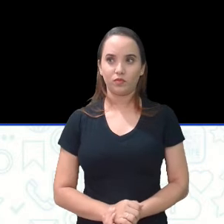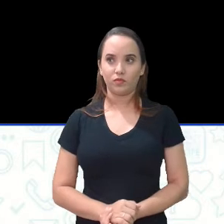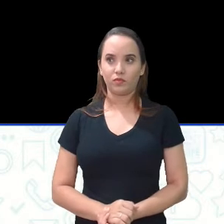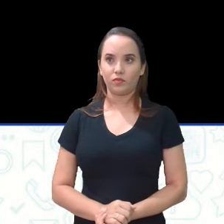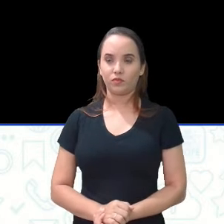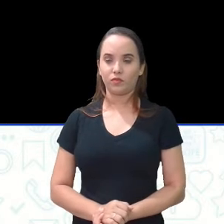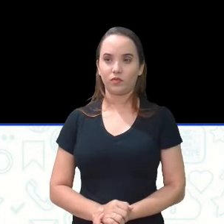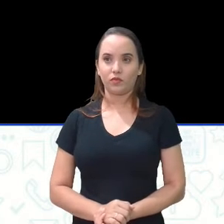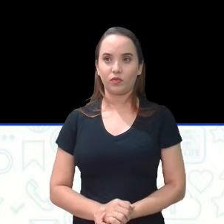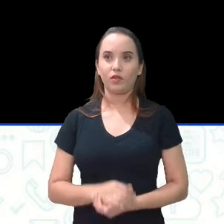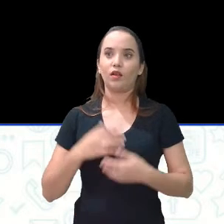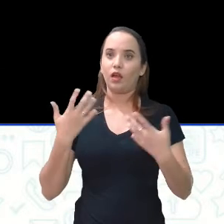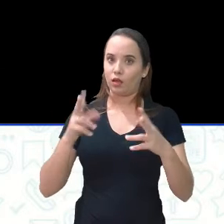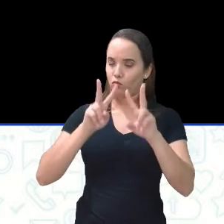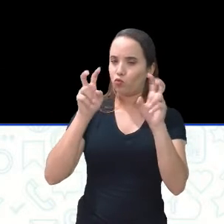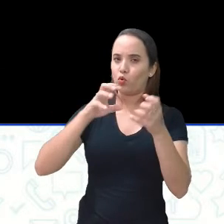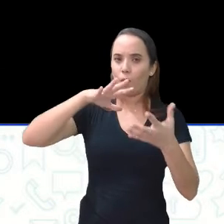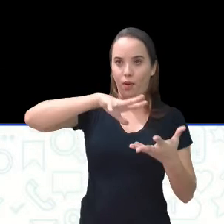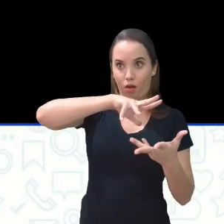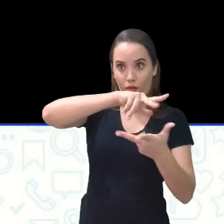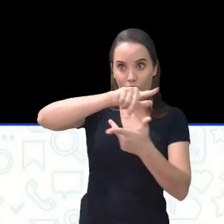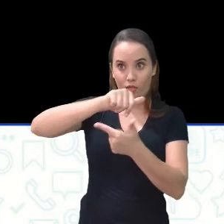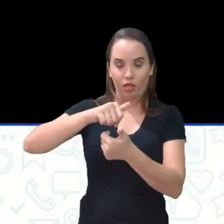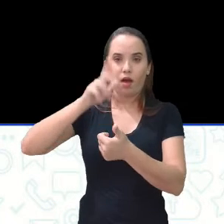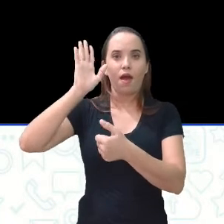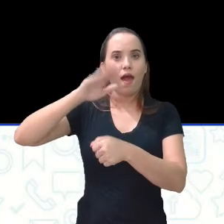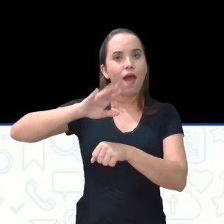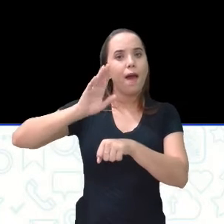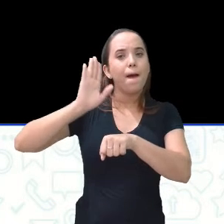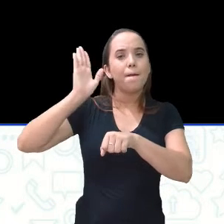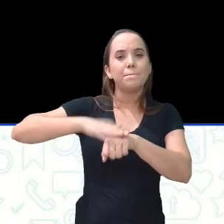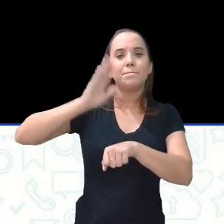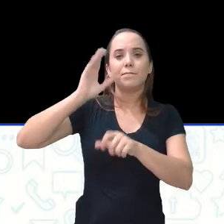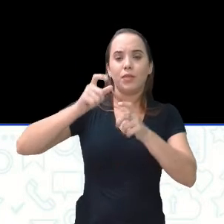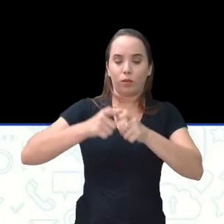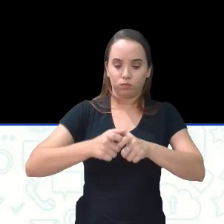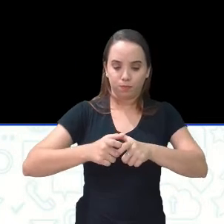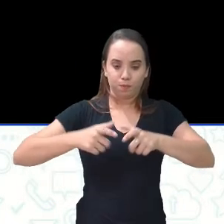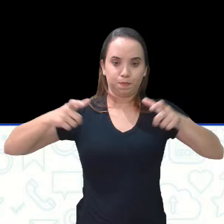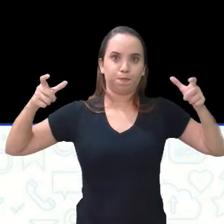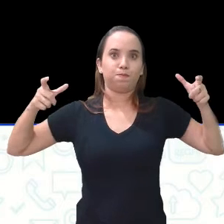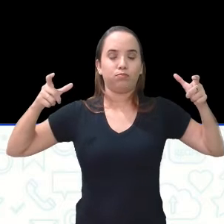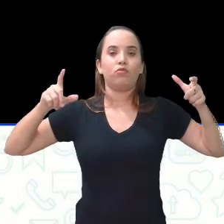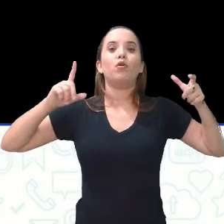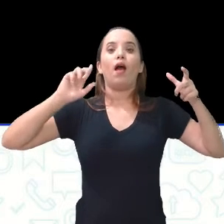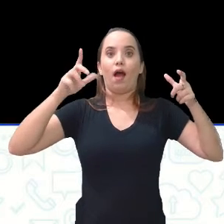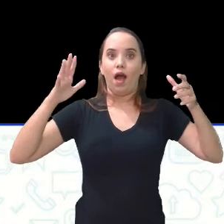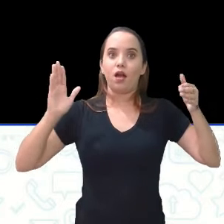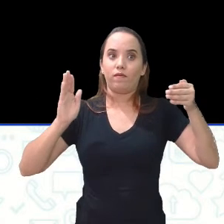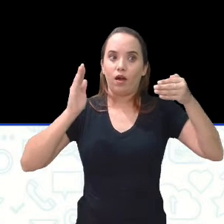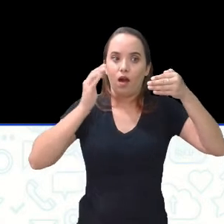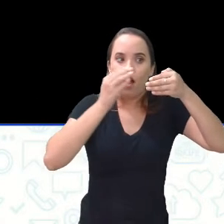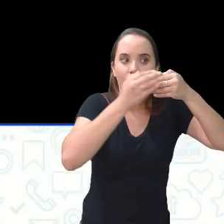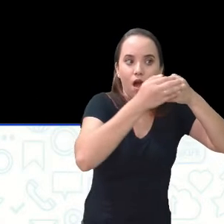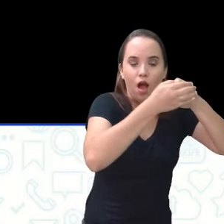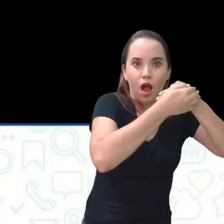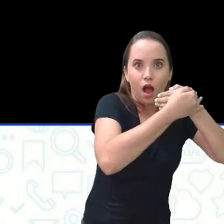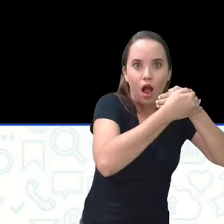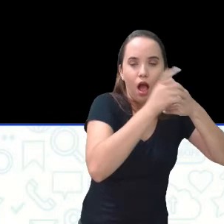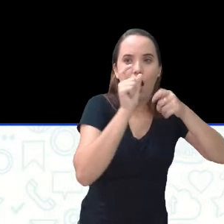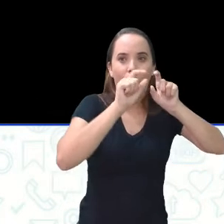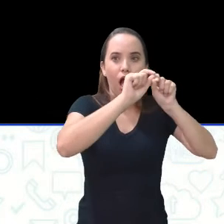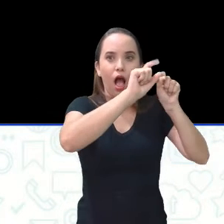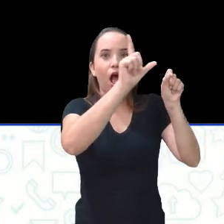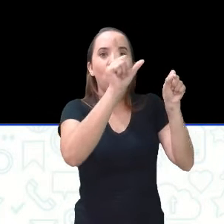Então, a questão aí da Terra já consegue, não é? Bem maior que a Lua, já consegue aí cobrir totalmente. O que ainda